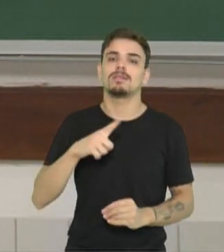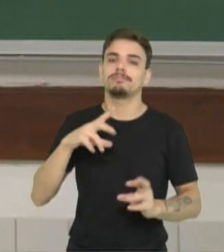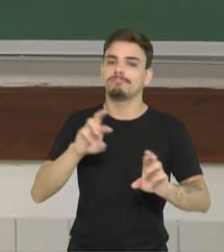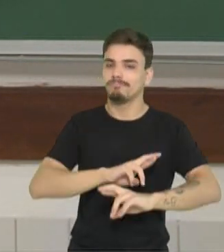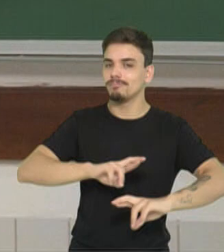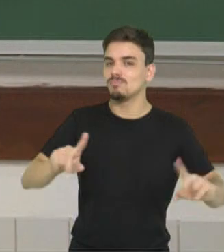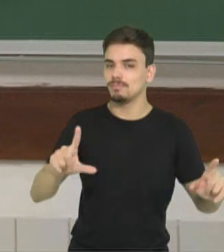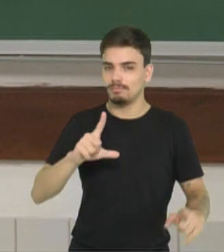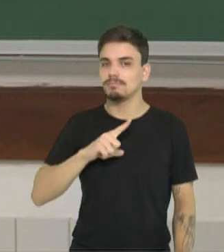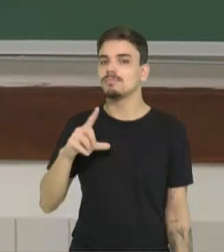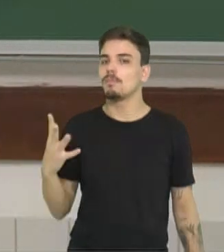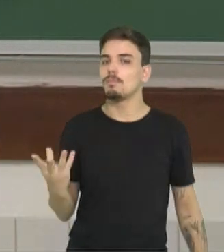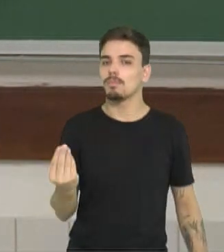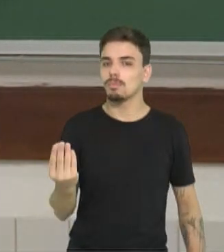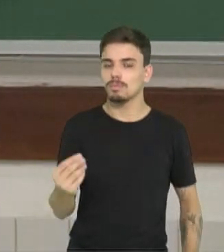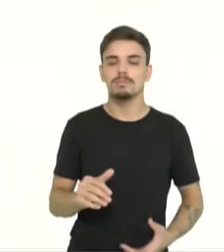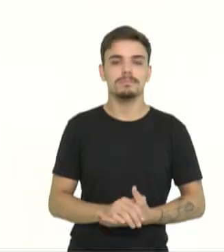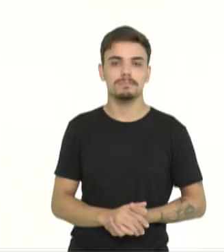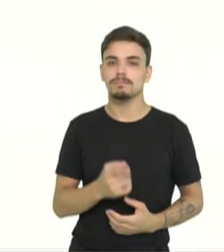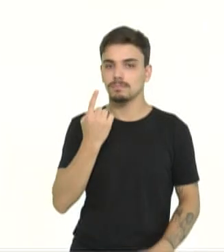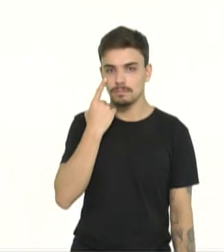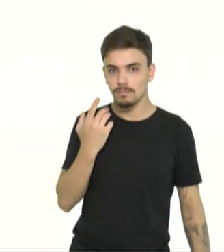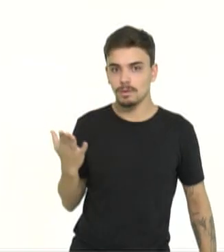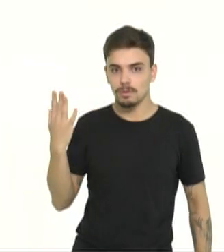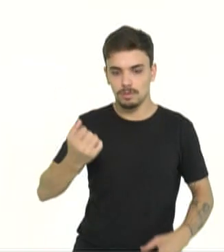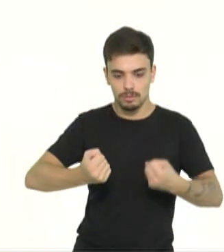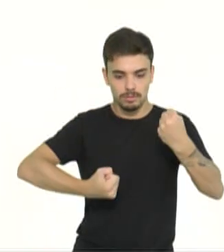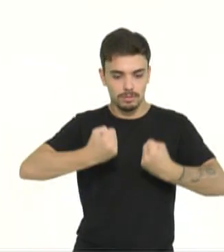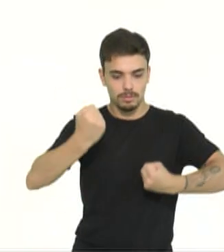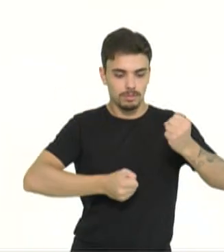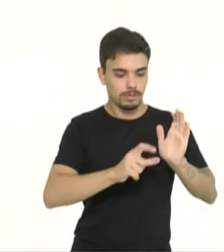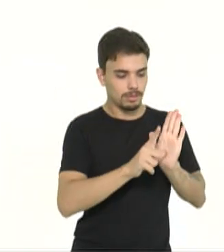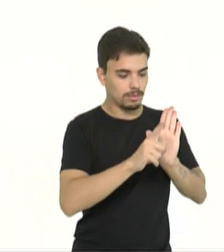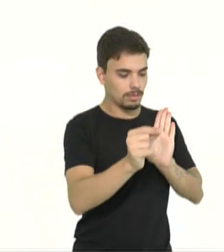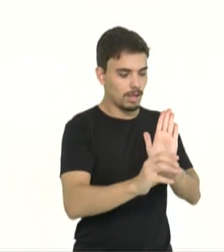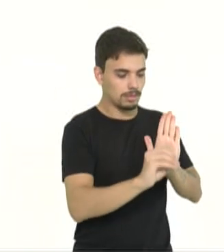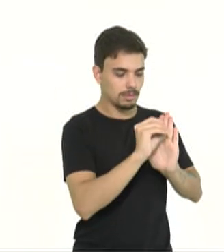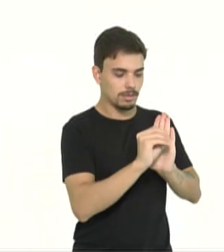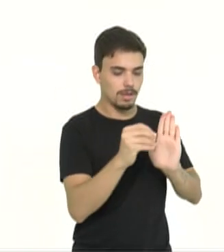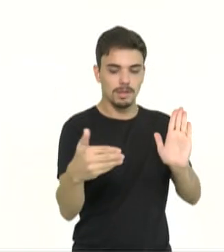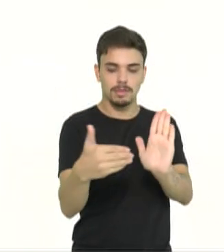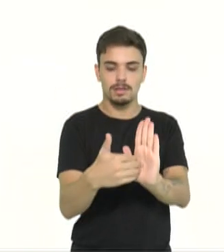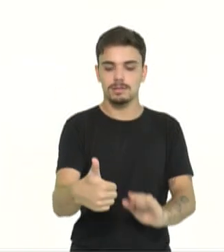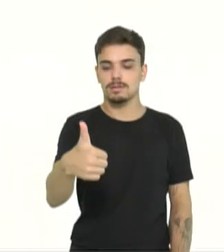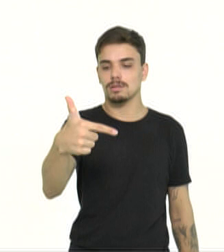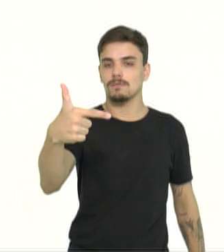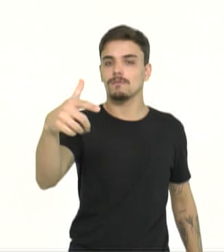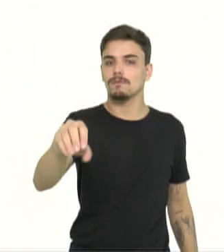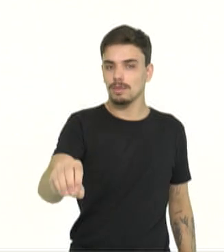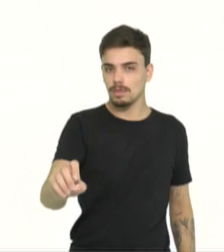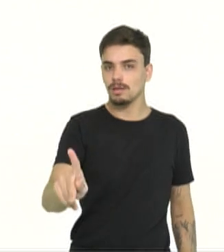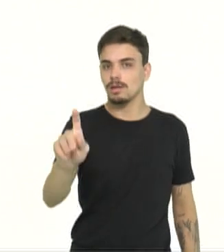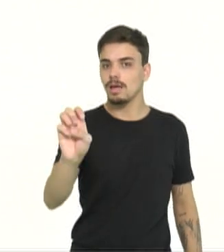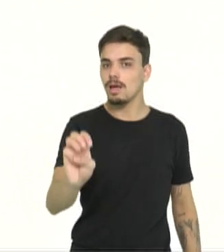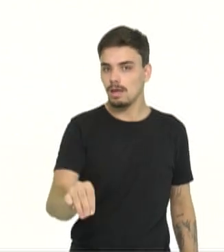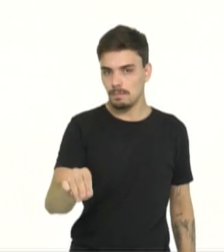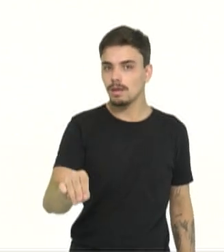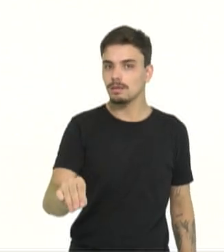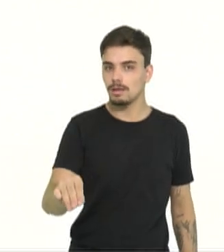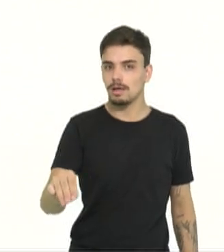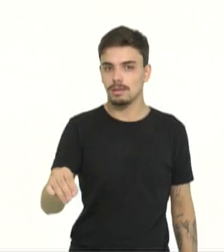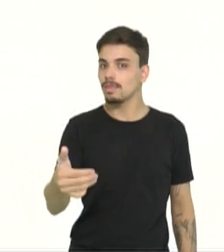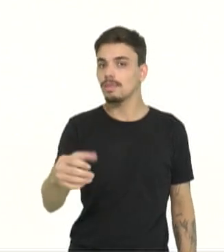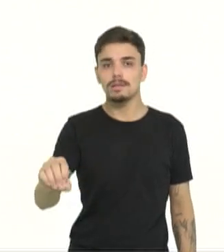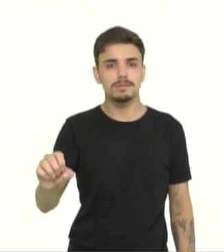diferença. Então, olha só, um carro ele consegue sair do 0 a 120 km por hora em